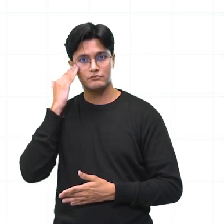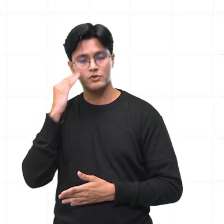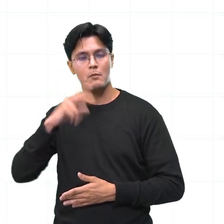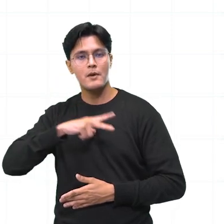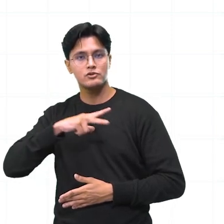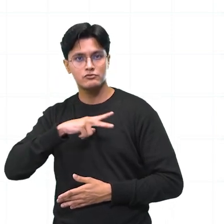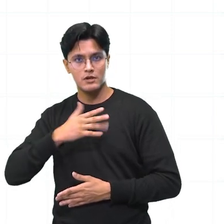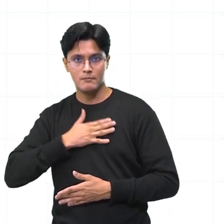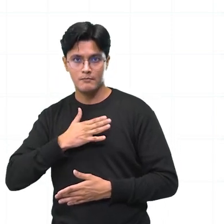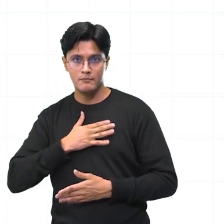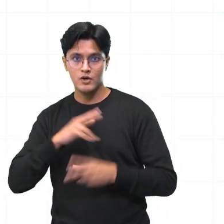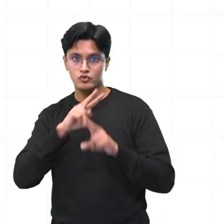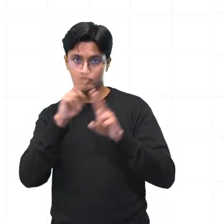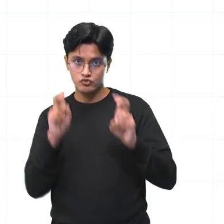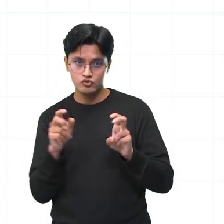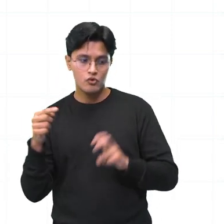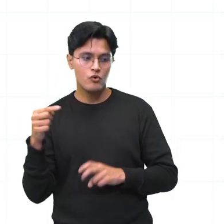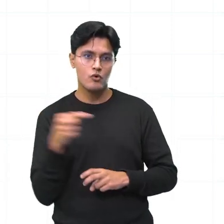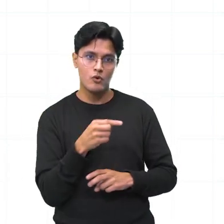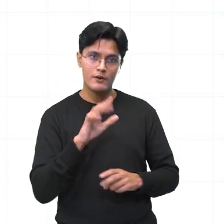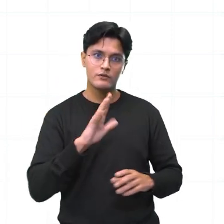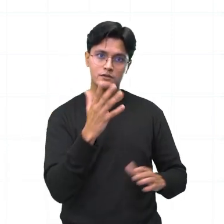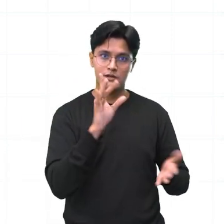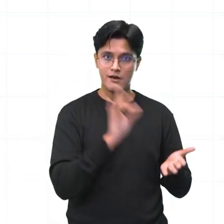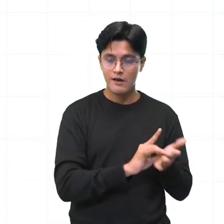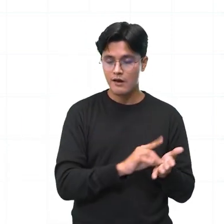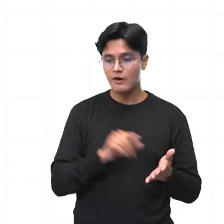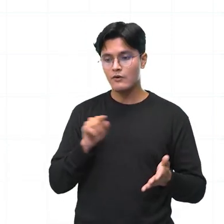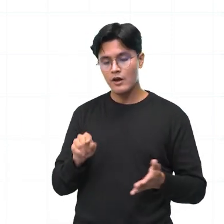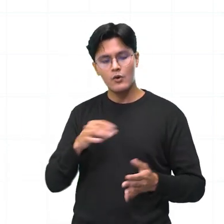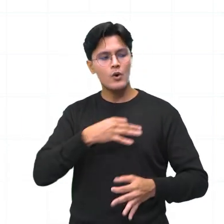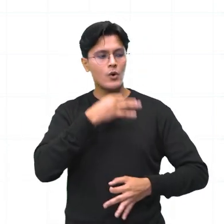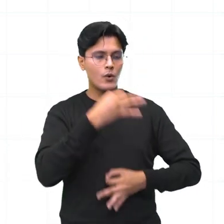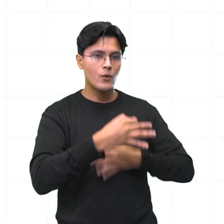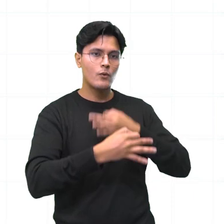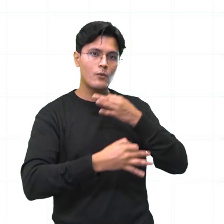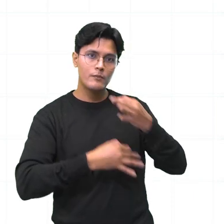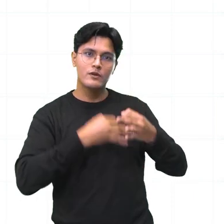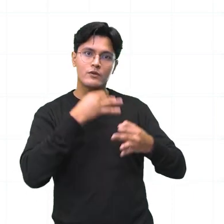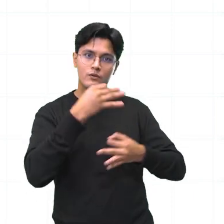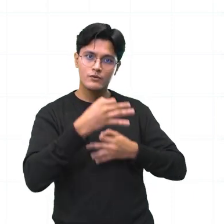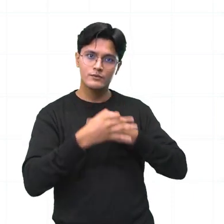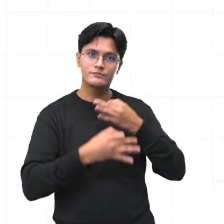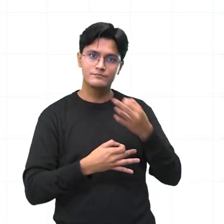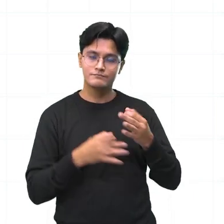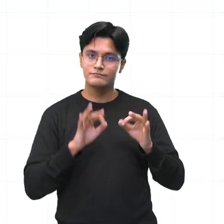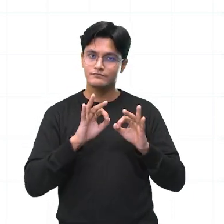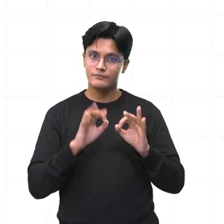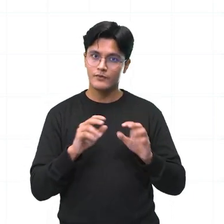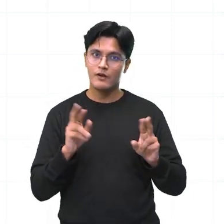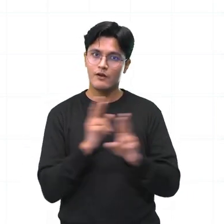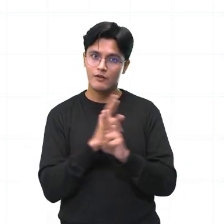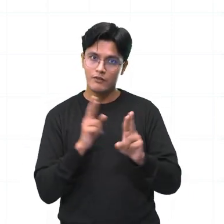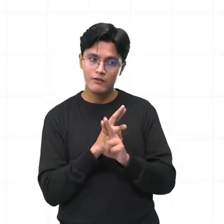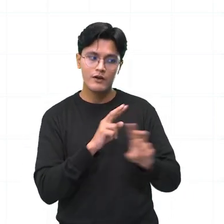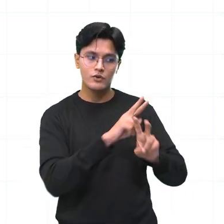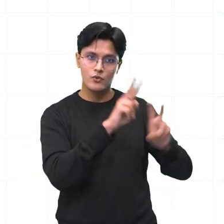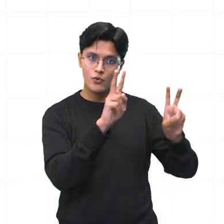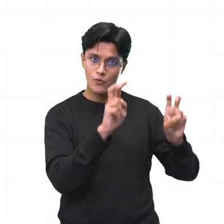da minha opinião e tenho a defesa, né, dessa minha opinião aí sobre esses temas.